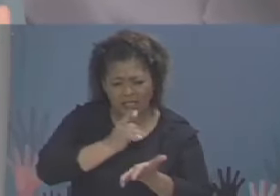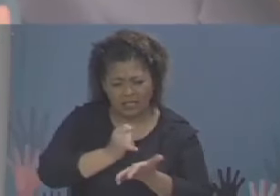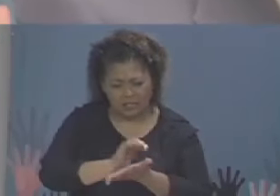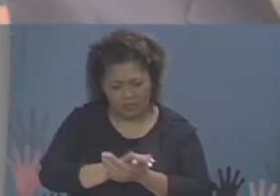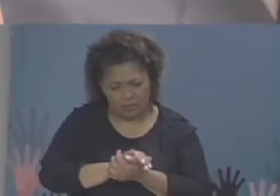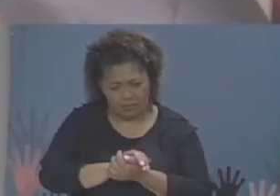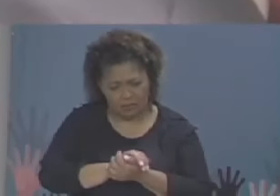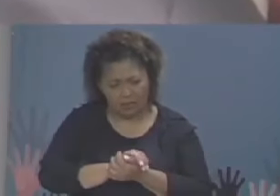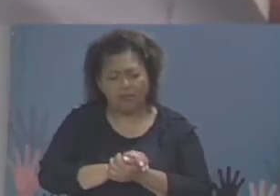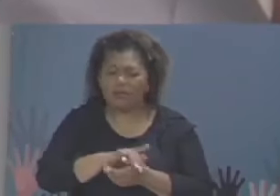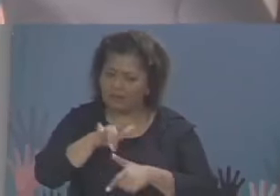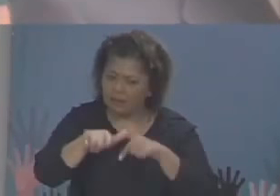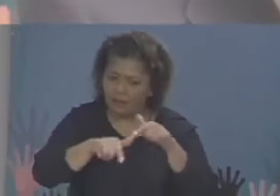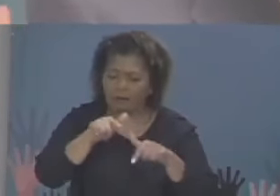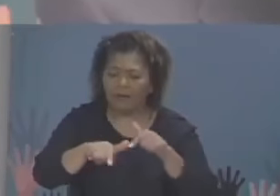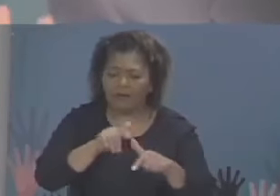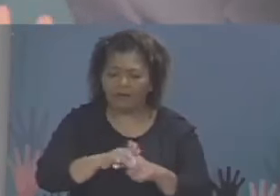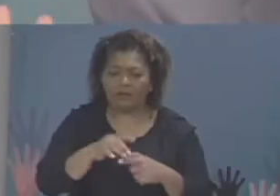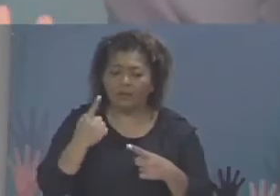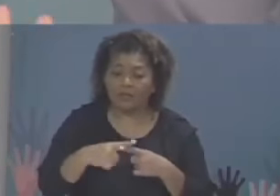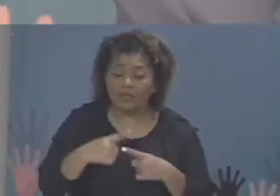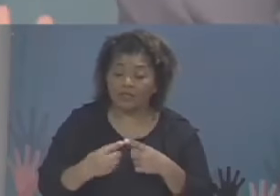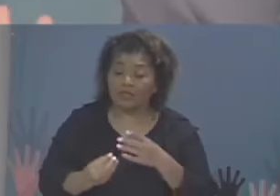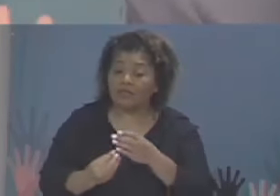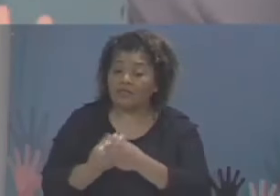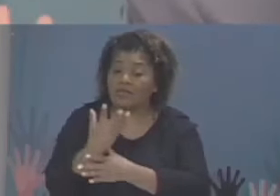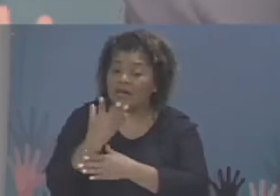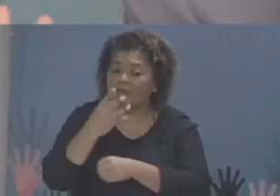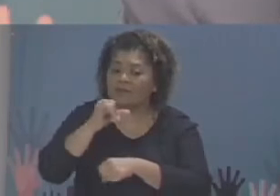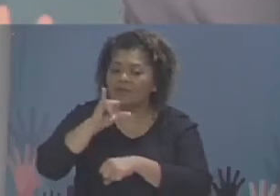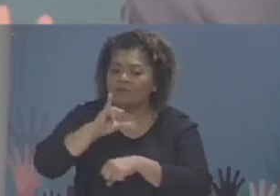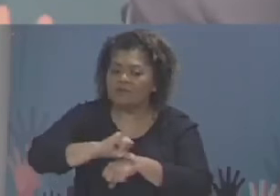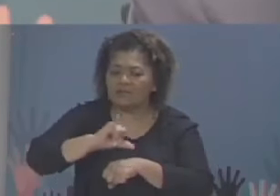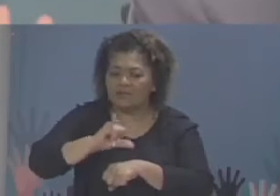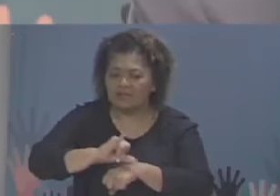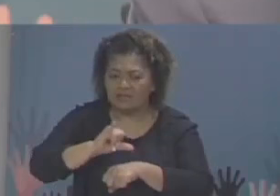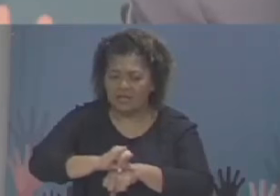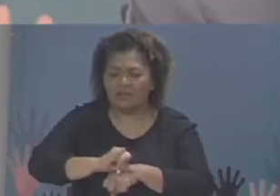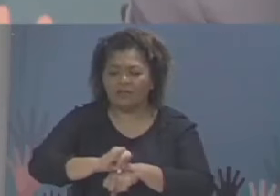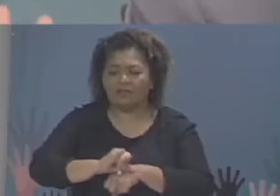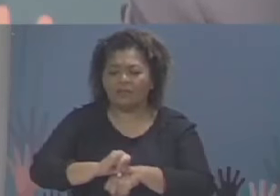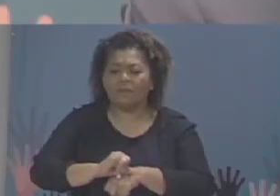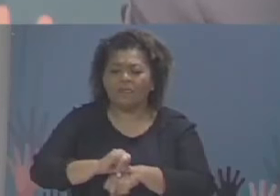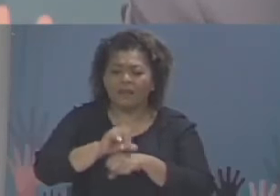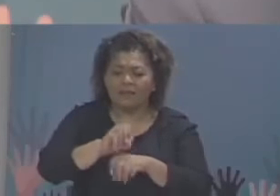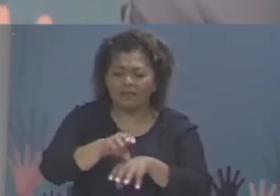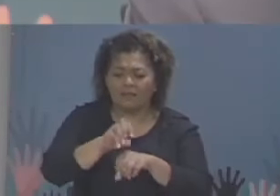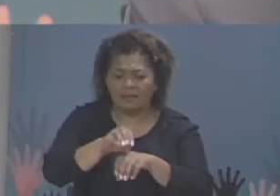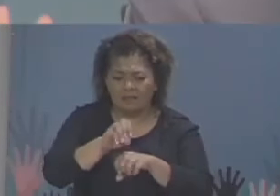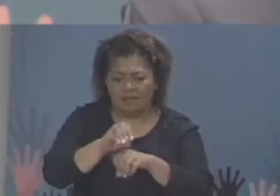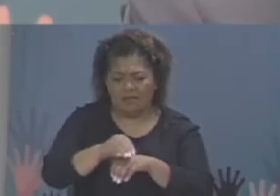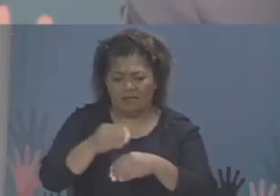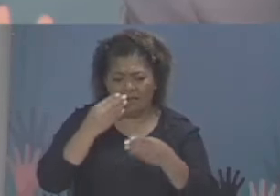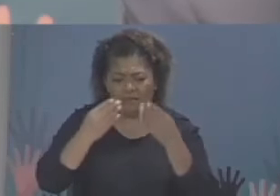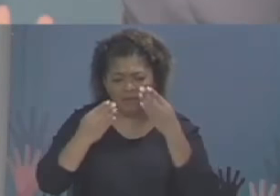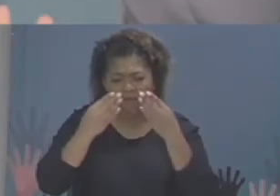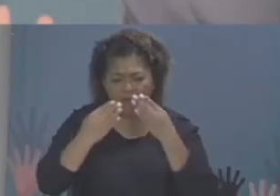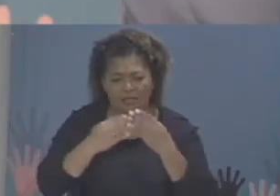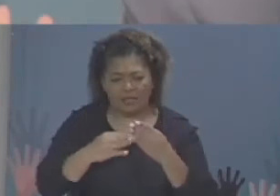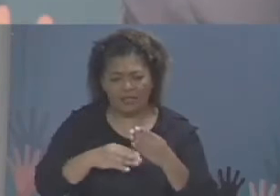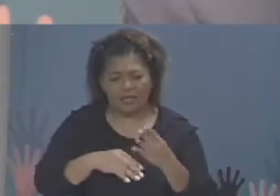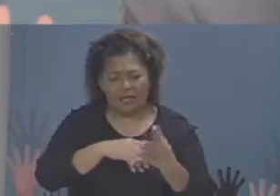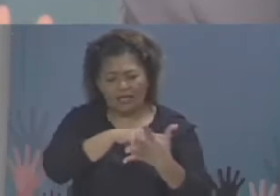profissionais inscritos e ativos. Foi por isso que nós criamos o Centro de Orientação do Trabalho e Psicologia, que está previsto 5 etapas. Nós estamos entrando agora